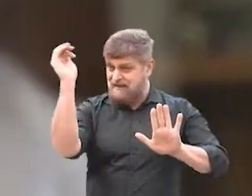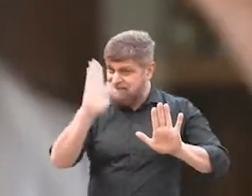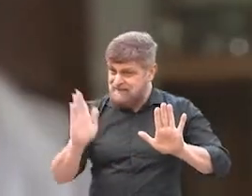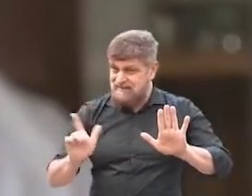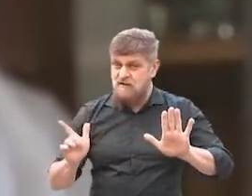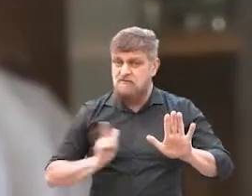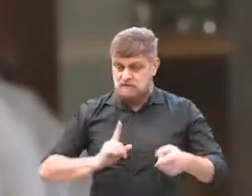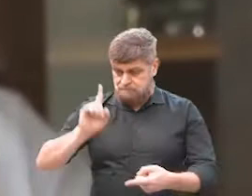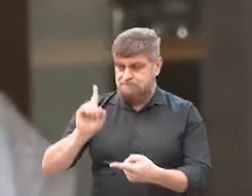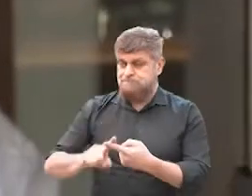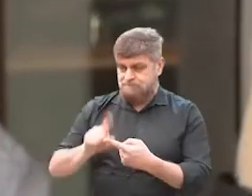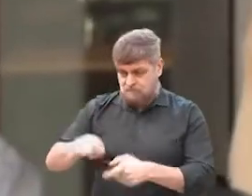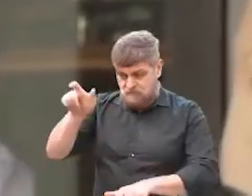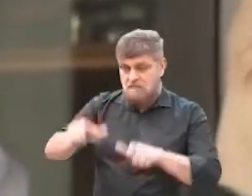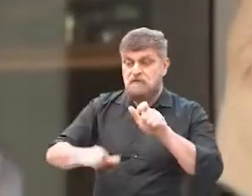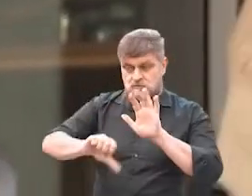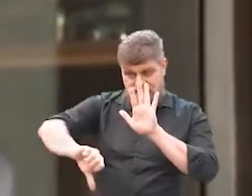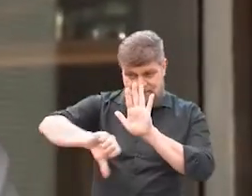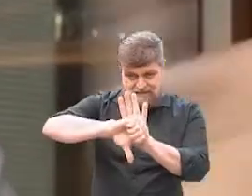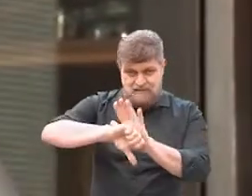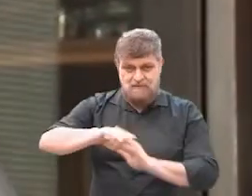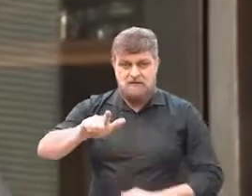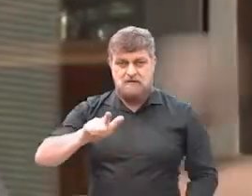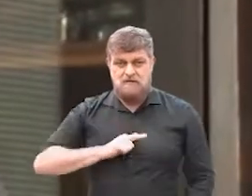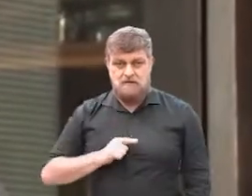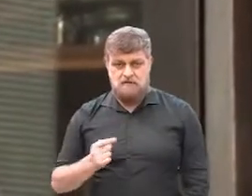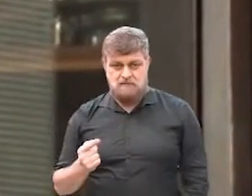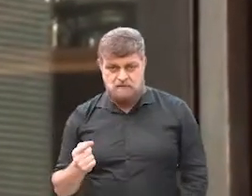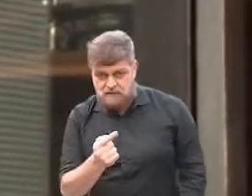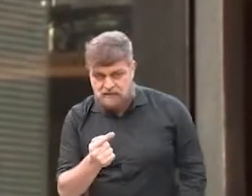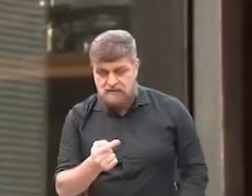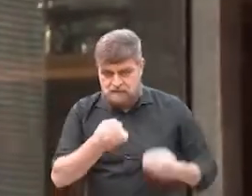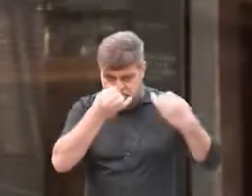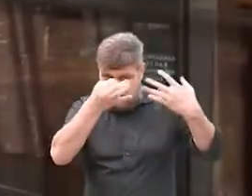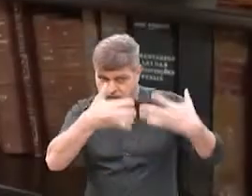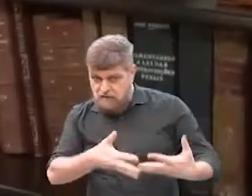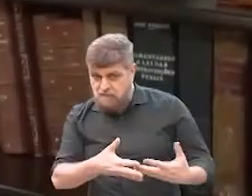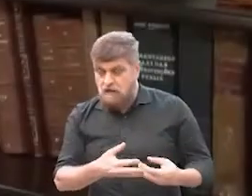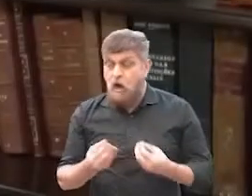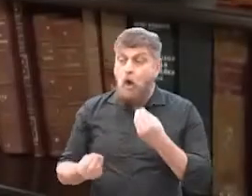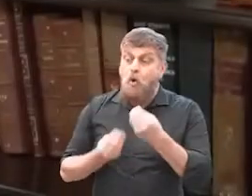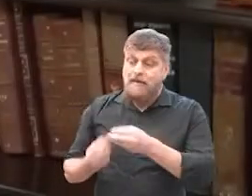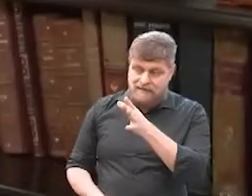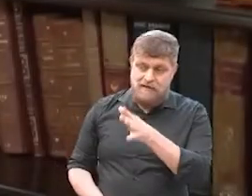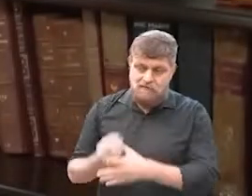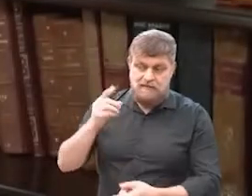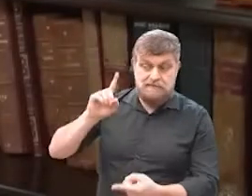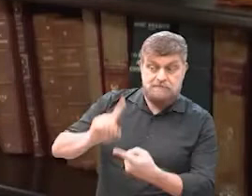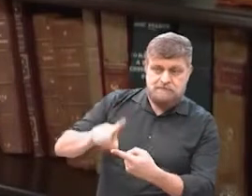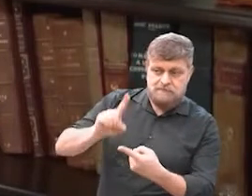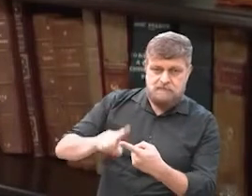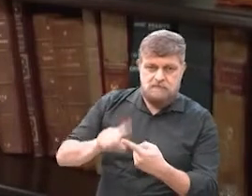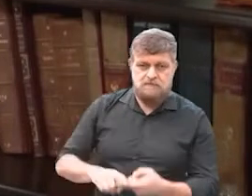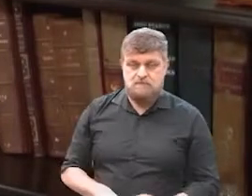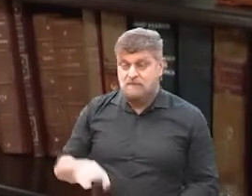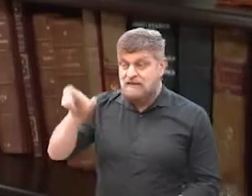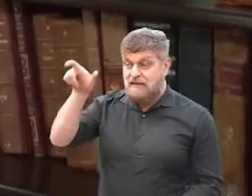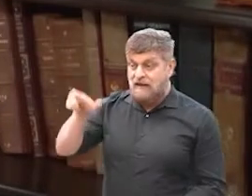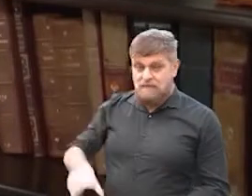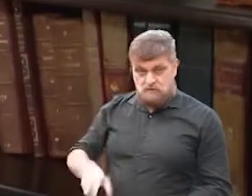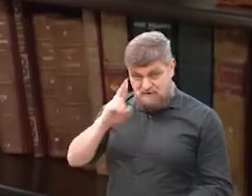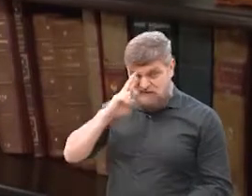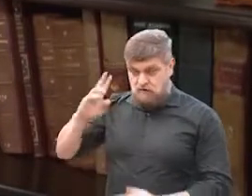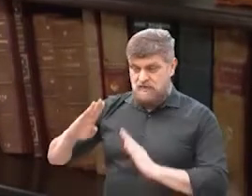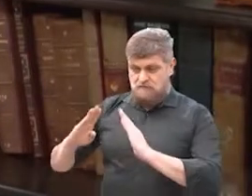há penalidades previstas para quem comete esses crimes. Ruirilo de Magalhães comenta quais são as possíveis punições.